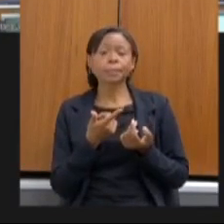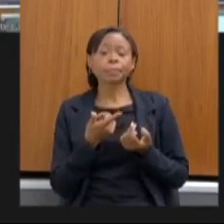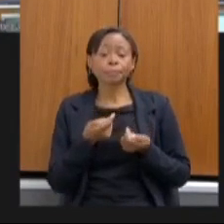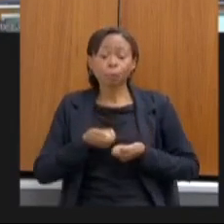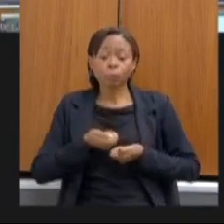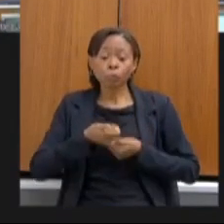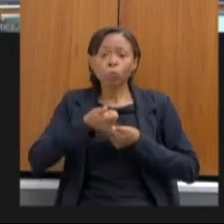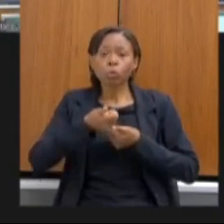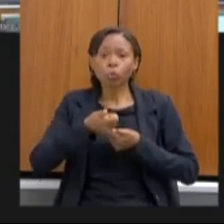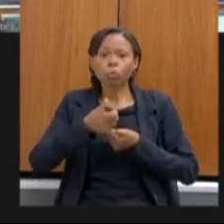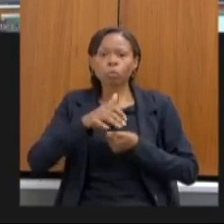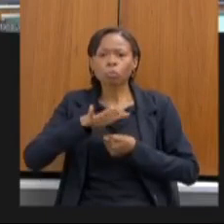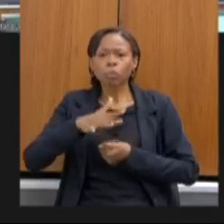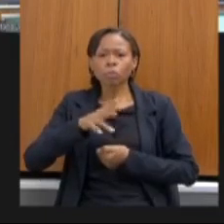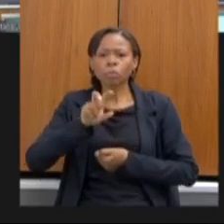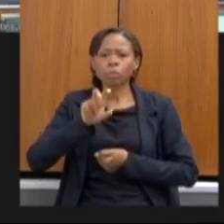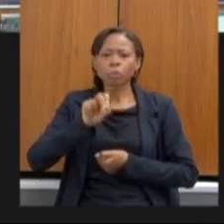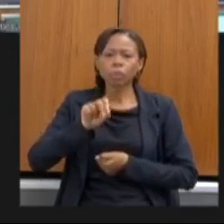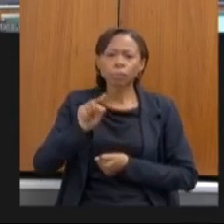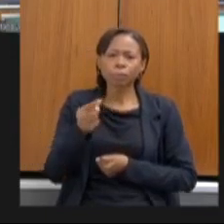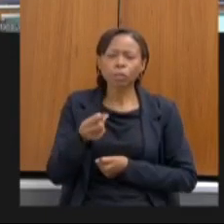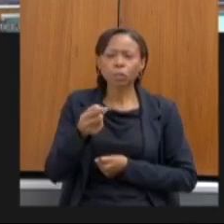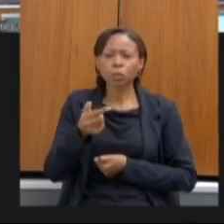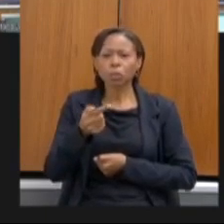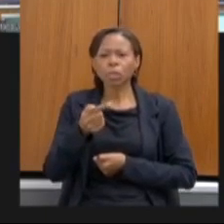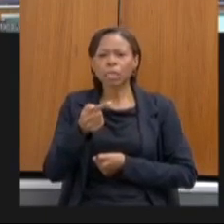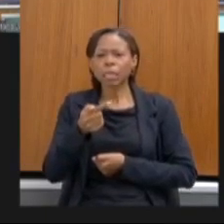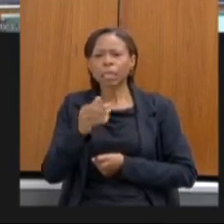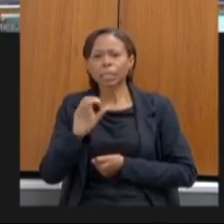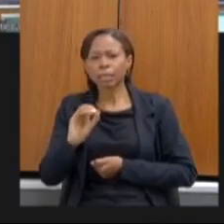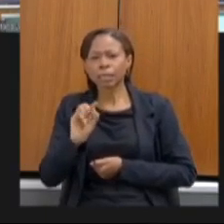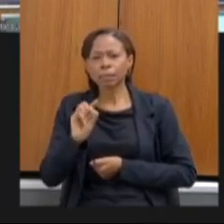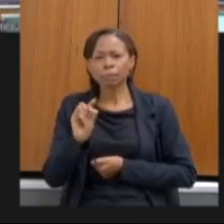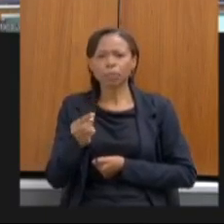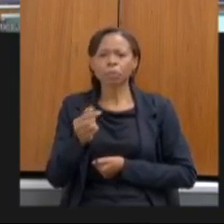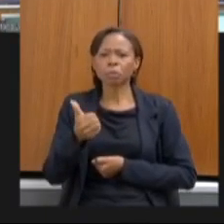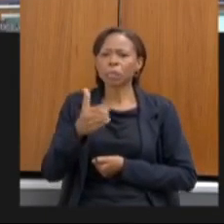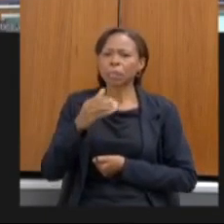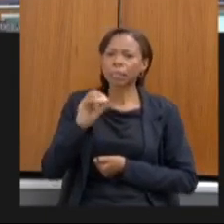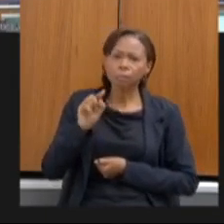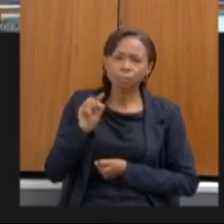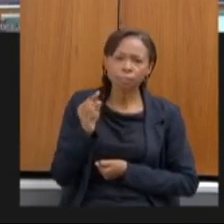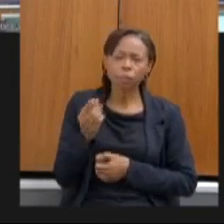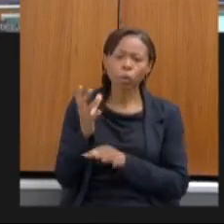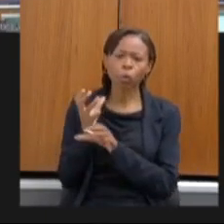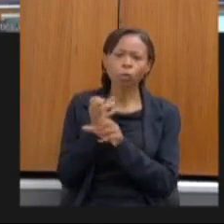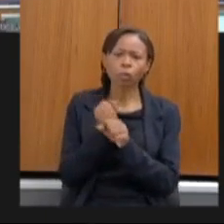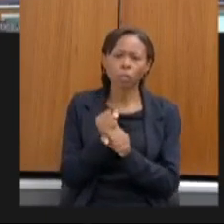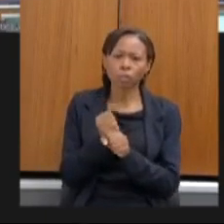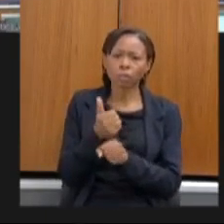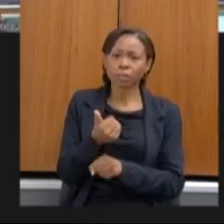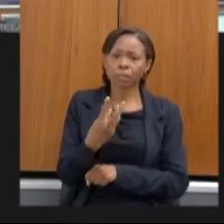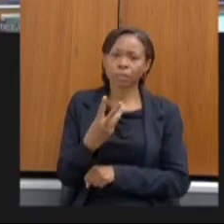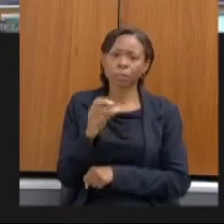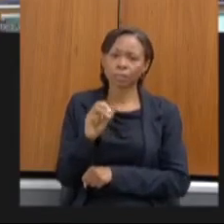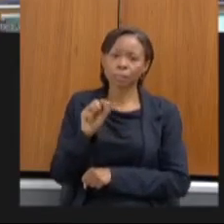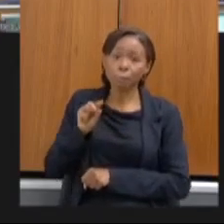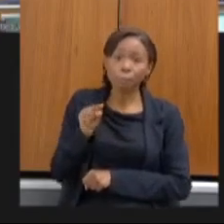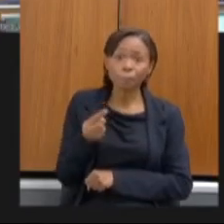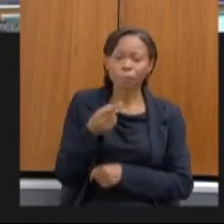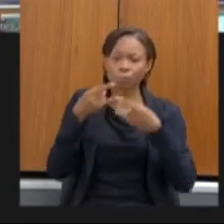na casa de 50.000 70000 e 10 mil respectivamente totalizando 130 mil máscaras